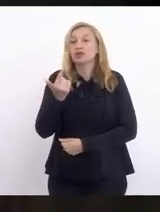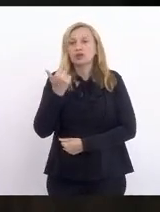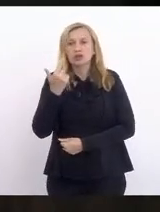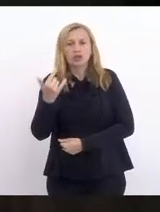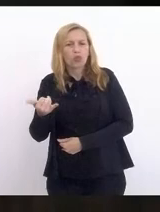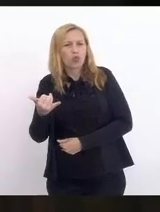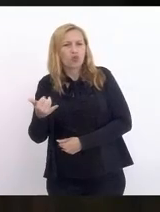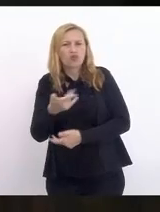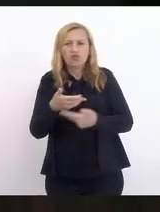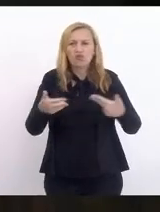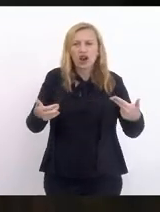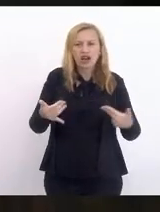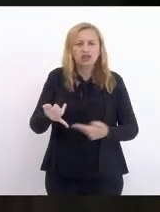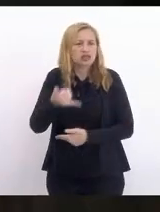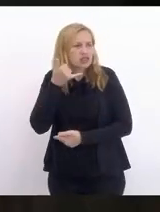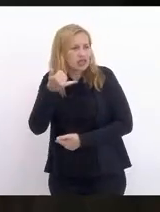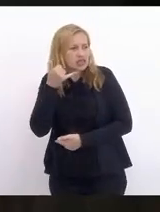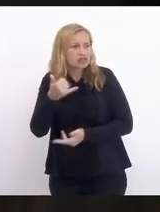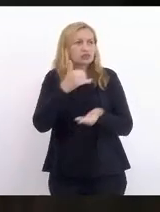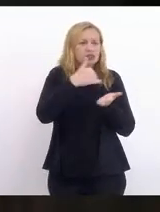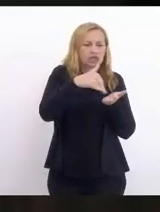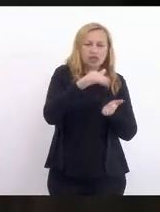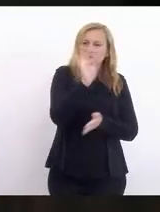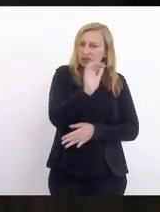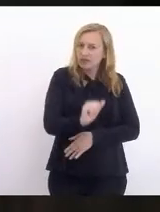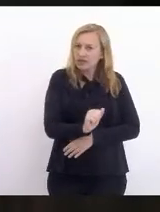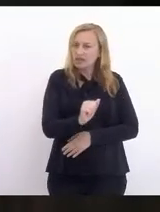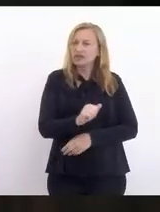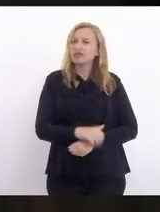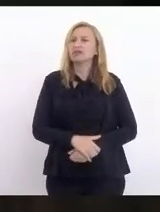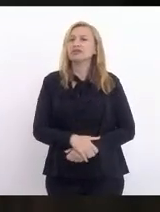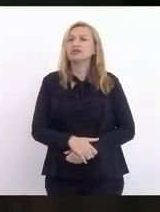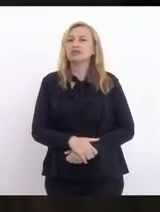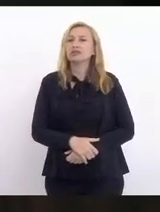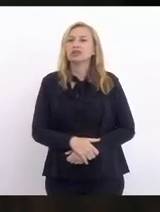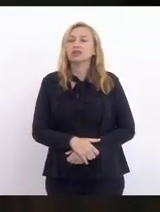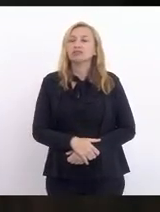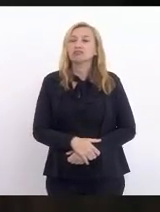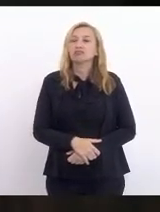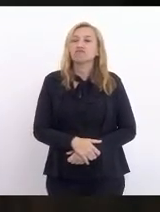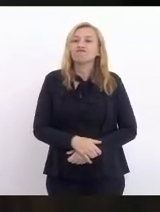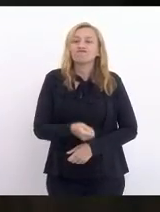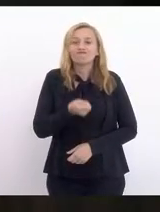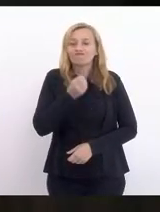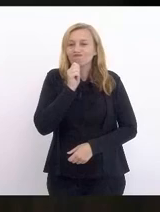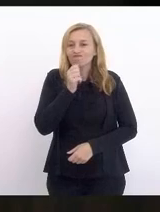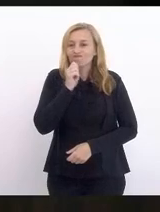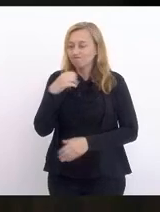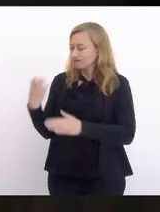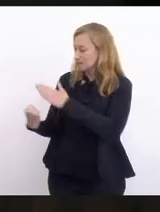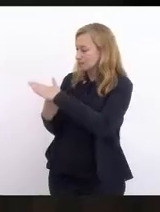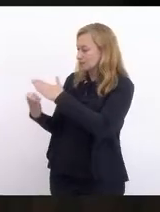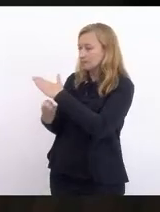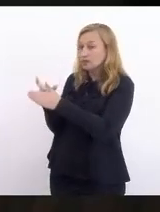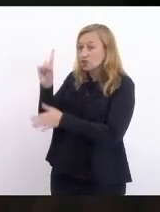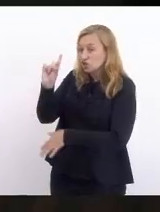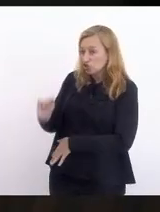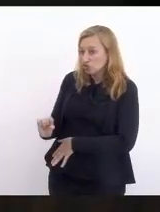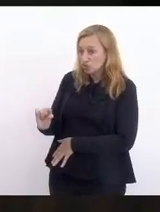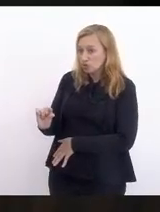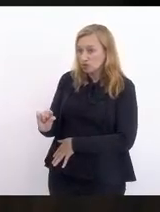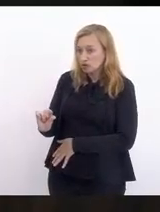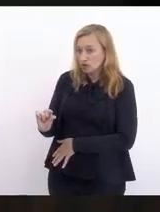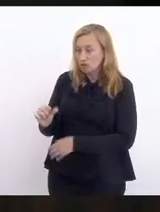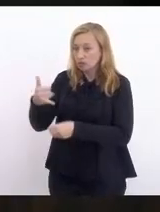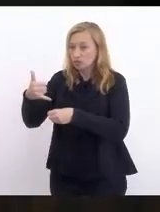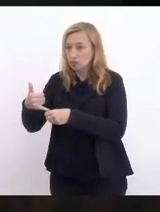telefonemas com o secretário de fazenda não há nenhuma empresa que conseguiu ainda a redução do que